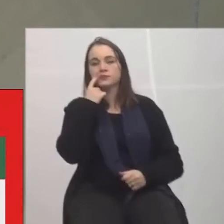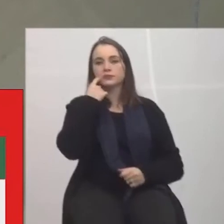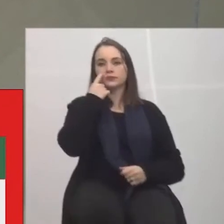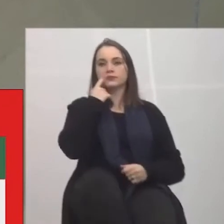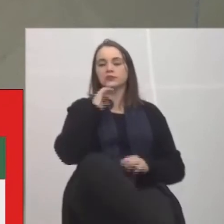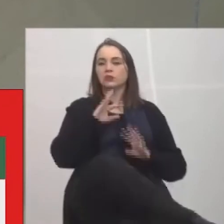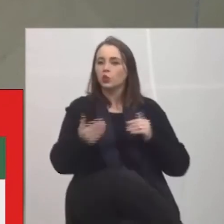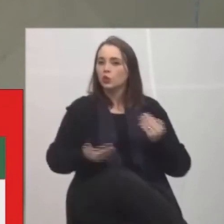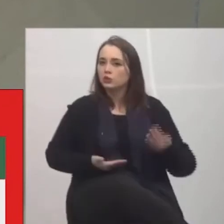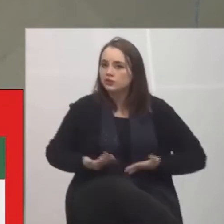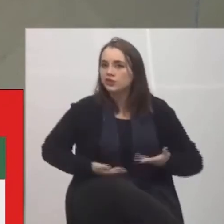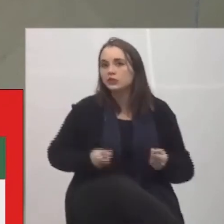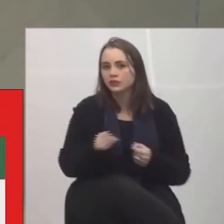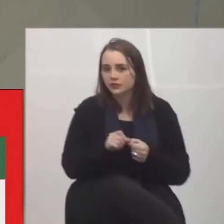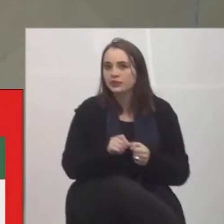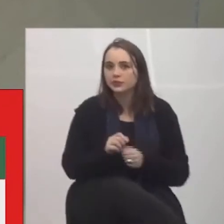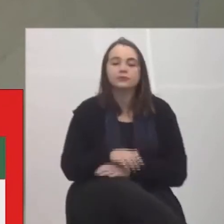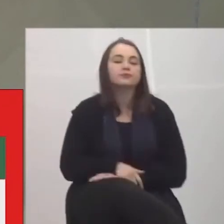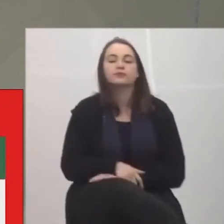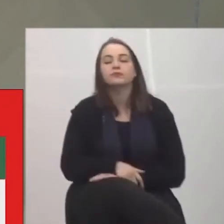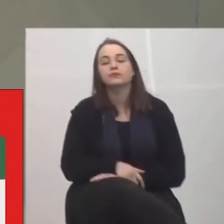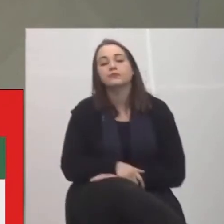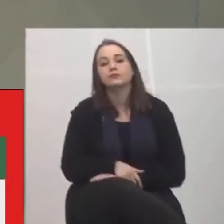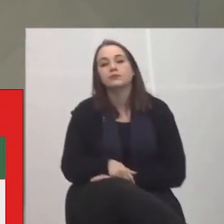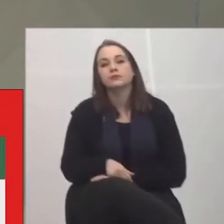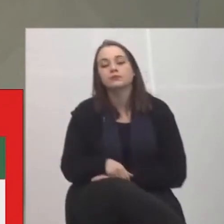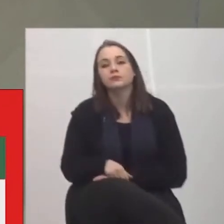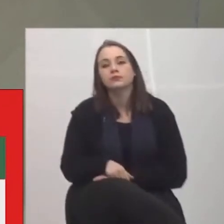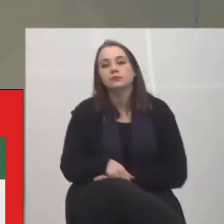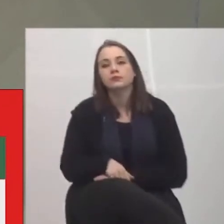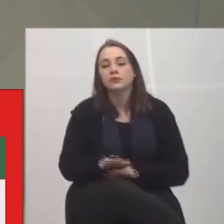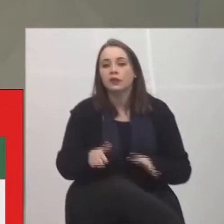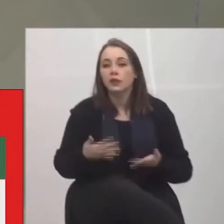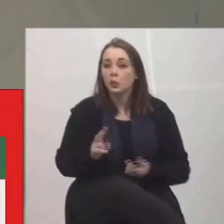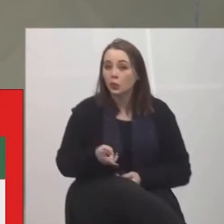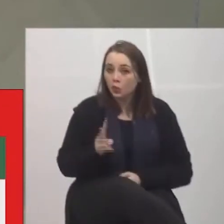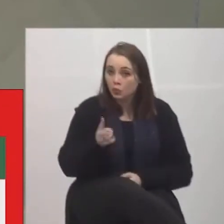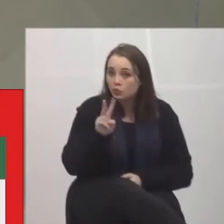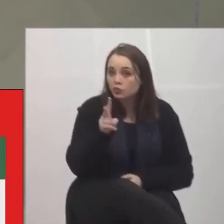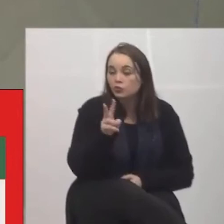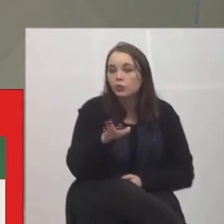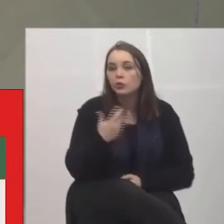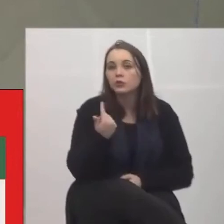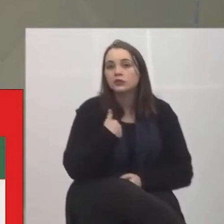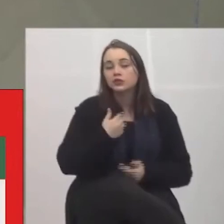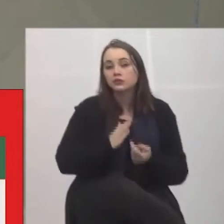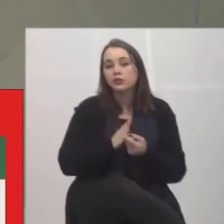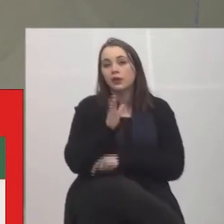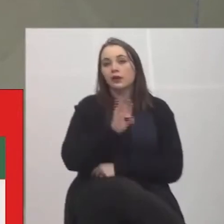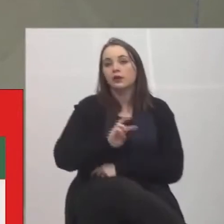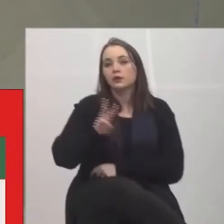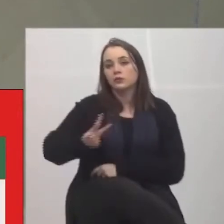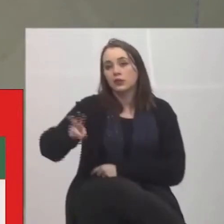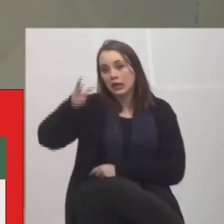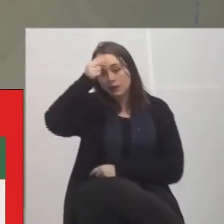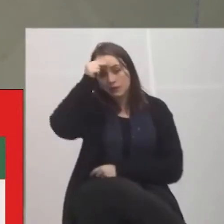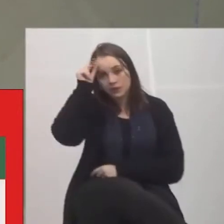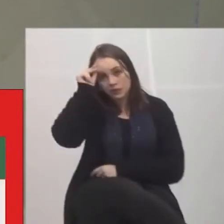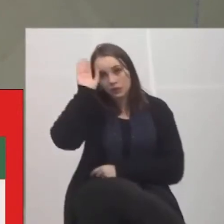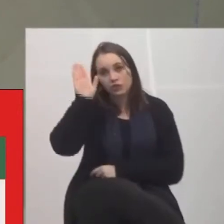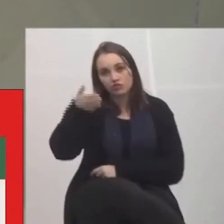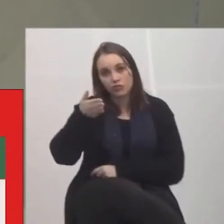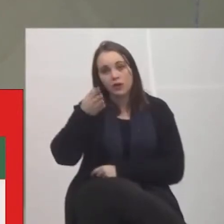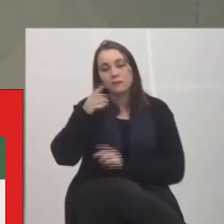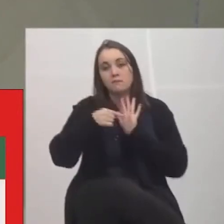o serviço em si, né? Então, aqui ainda continua, quando a gente entra no site da Prefeitura, já cai nessa